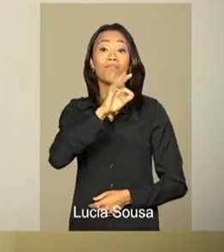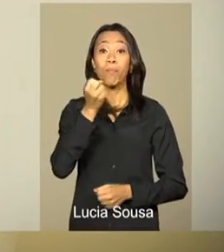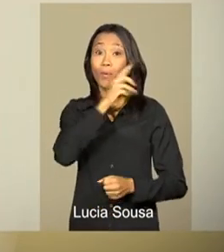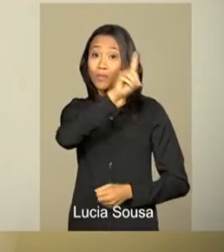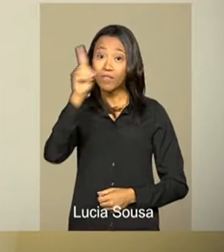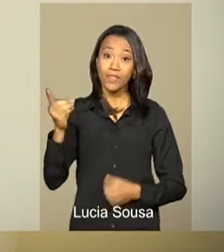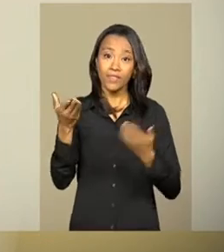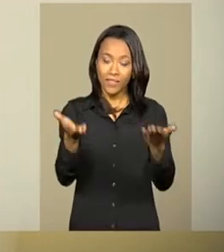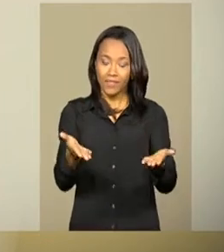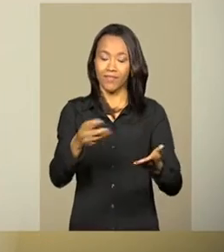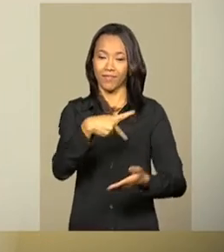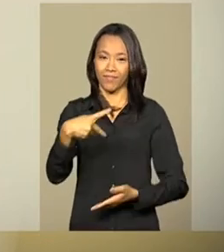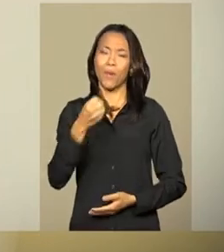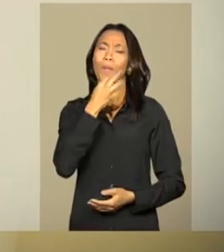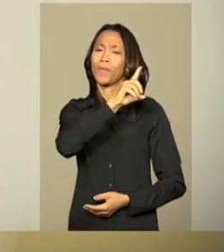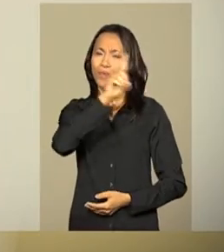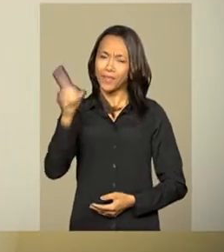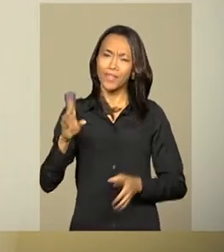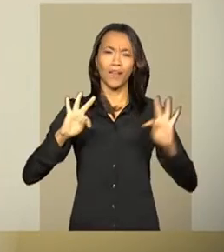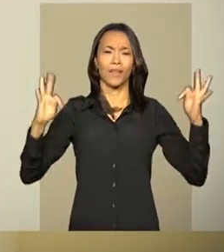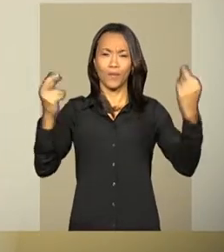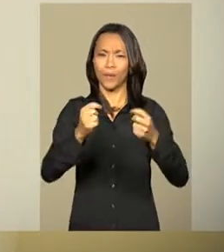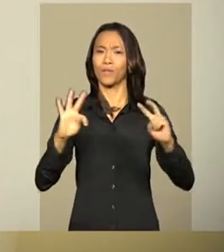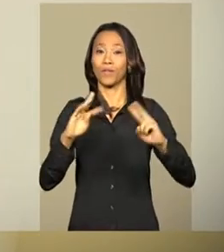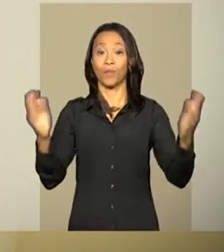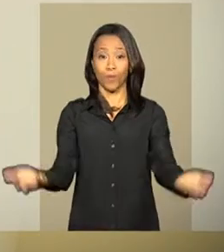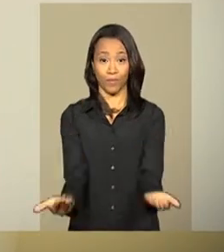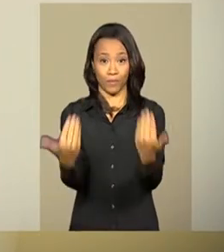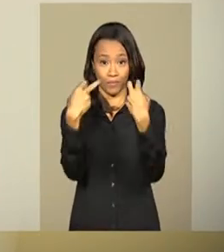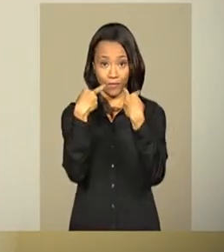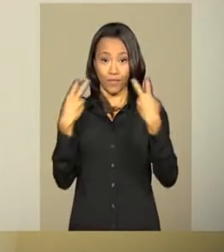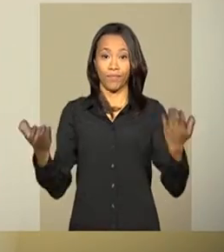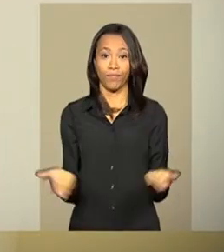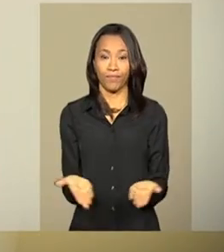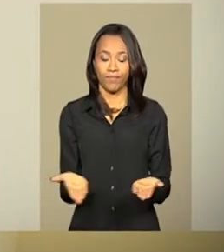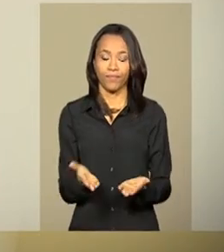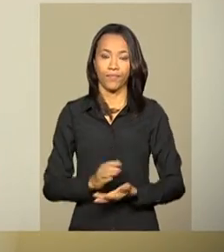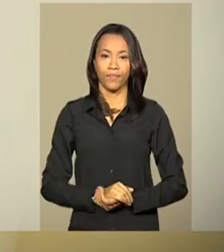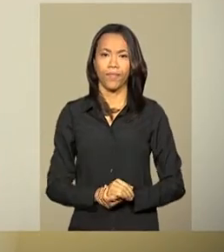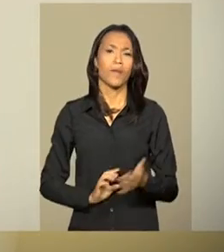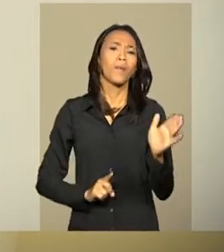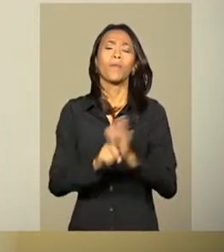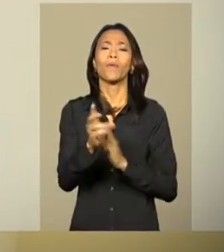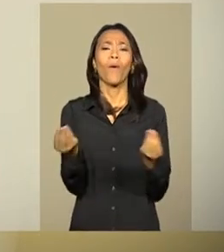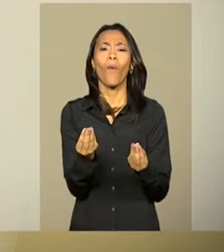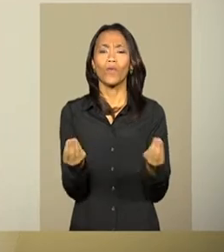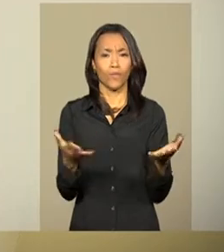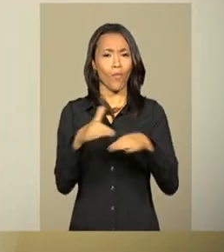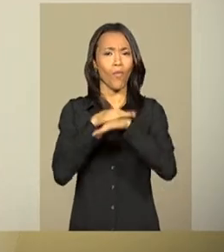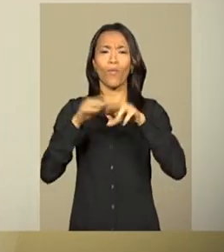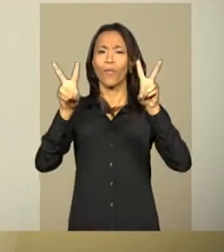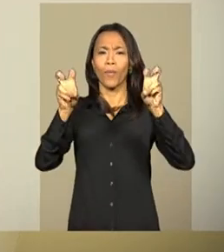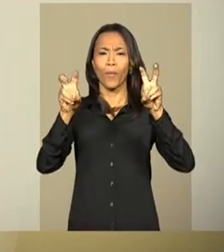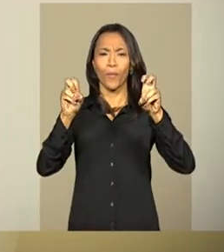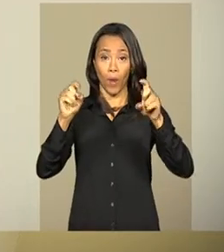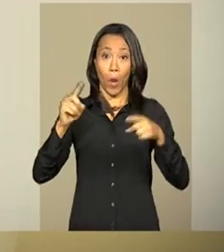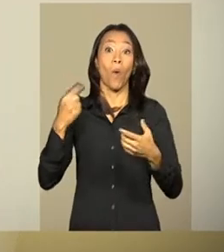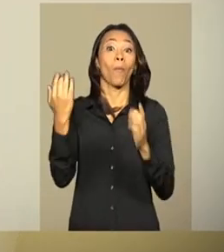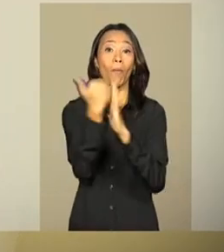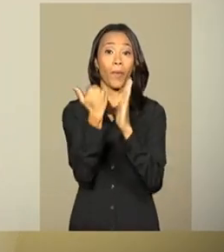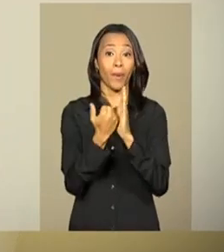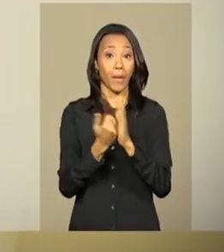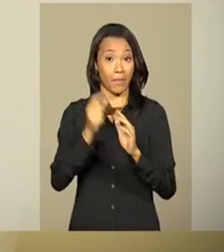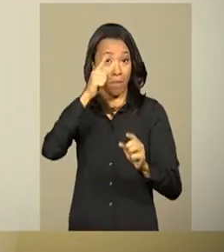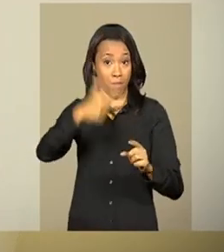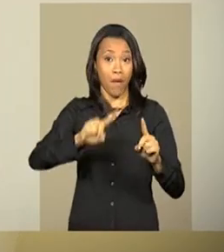Bom dia presidenta Bom dia Luciano e Bom dia a todos os ouvintes que nos acompanham neste café hoje vamos conversar sobre o mais médicos